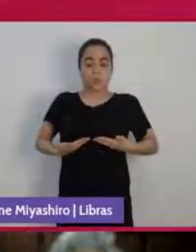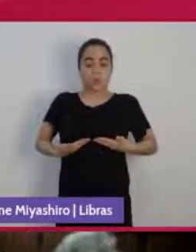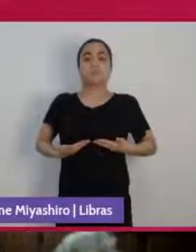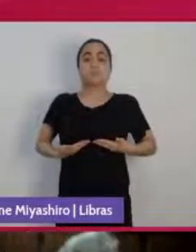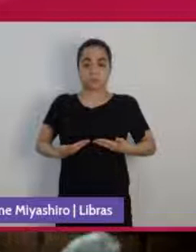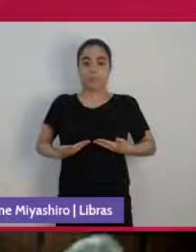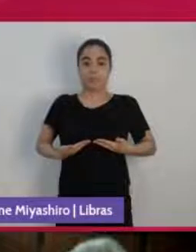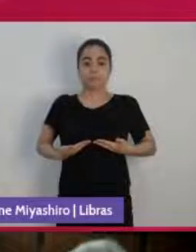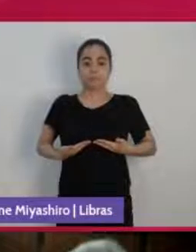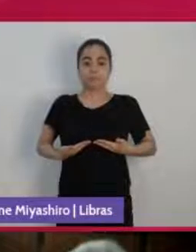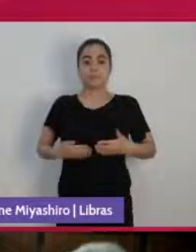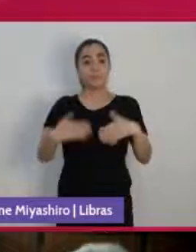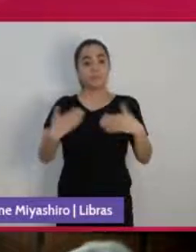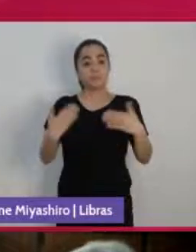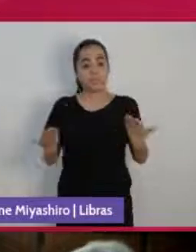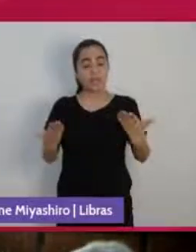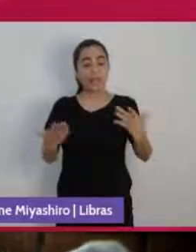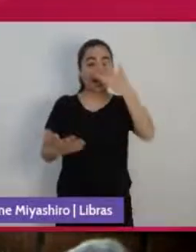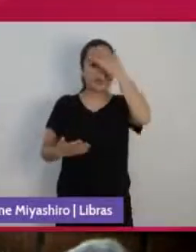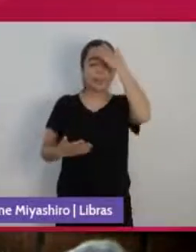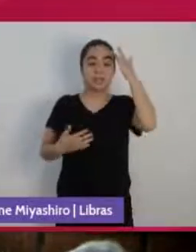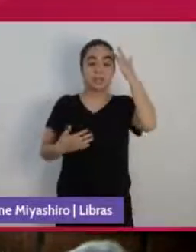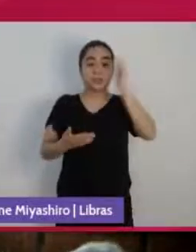Então, uma pessoa tensa,